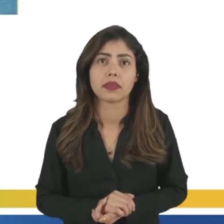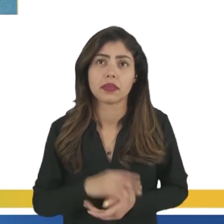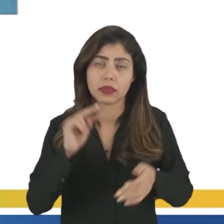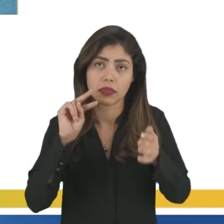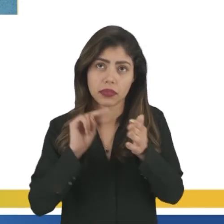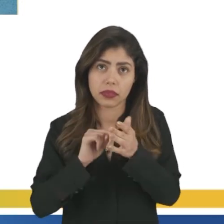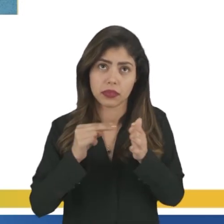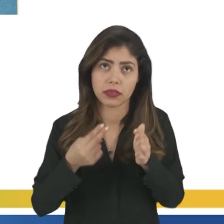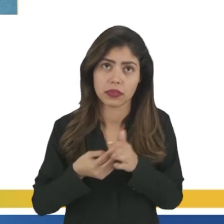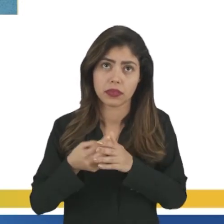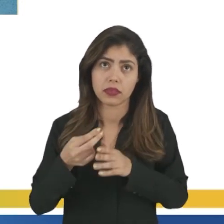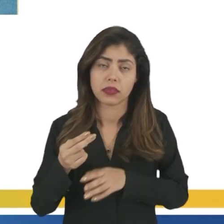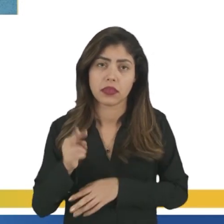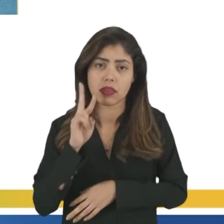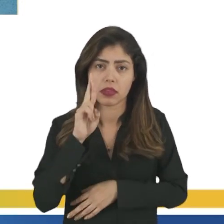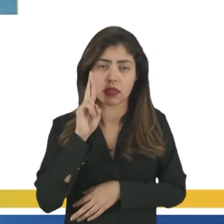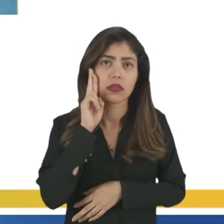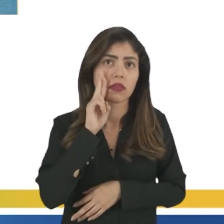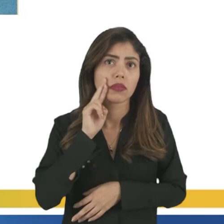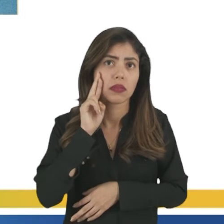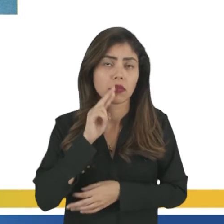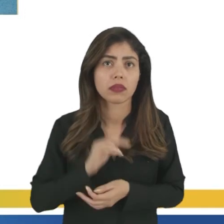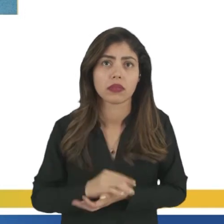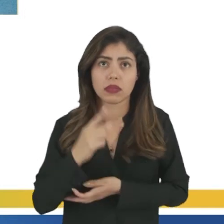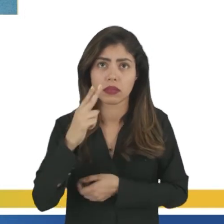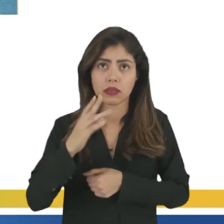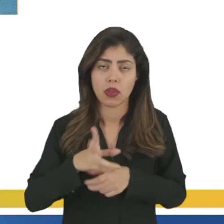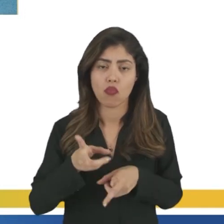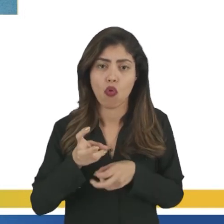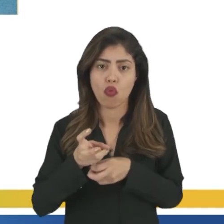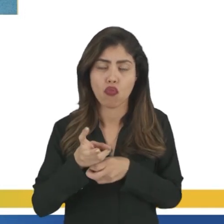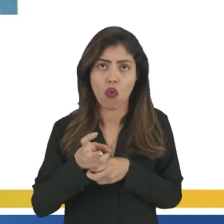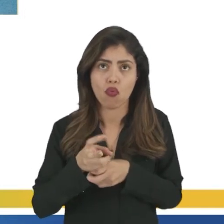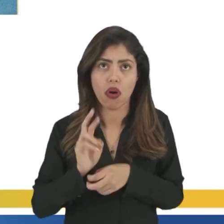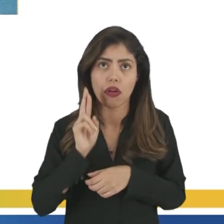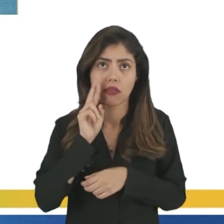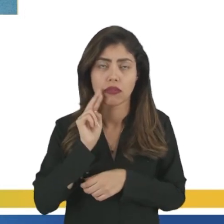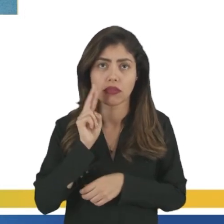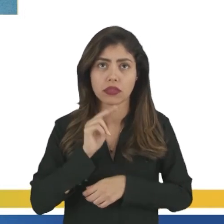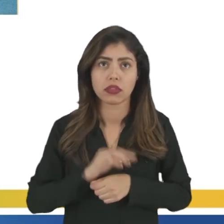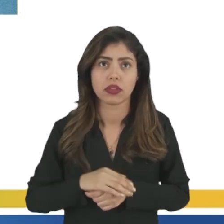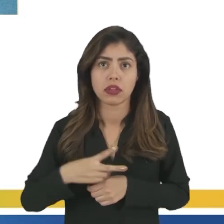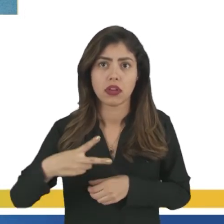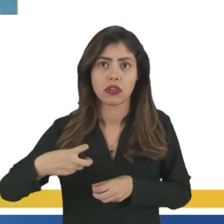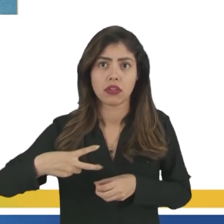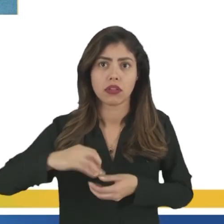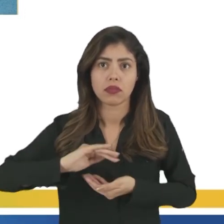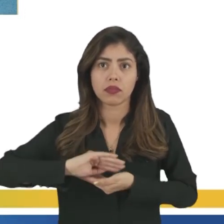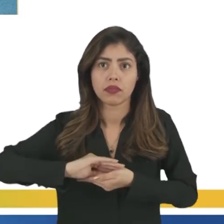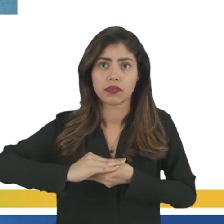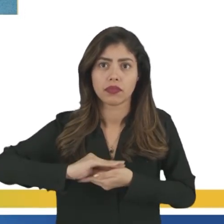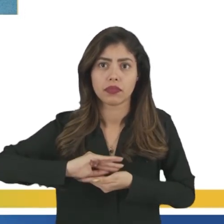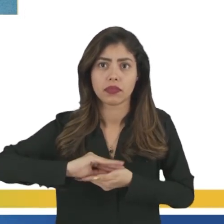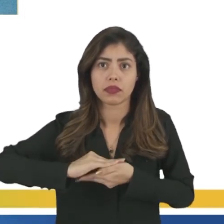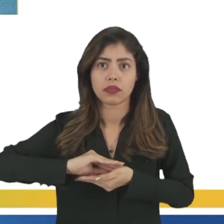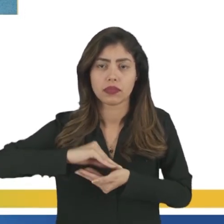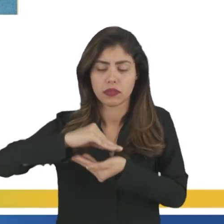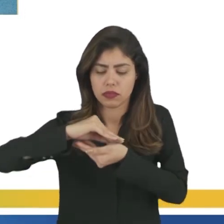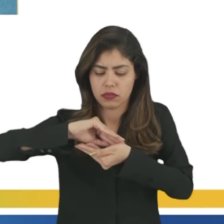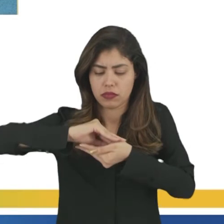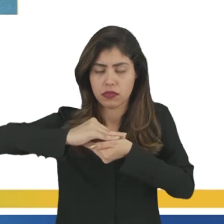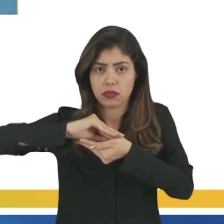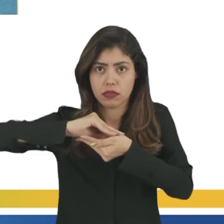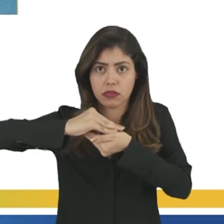significa roxo, púrpura. Então, observe aí, daí que ele extraiu essa cor roxa, tá? Então, o murici eram conchas